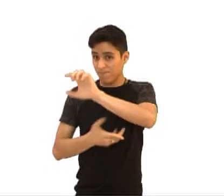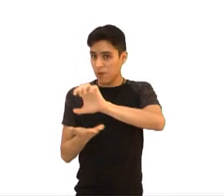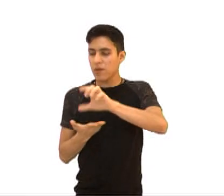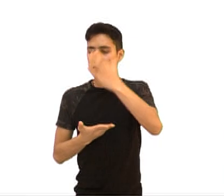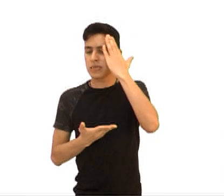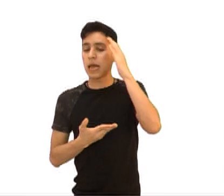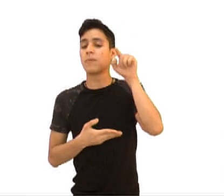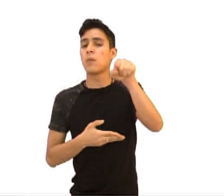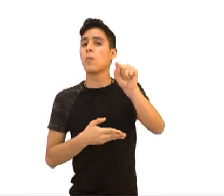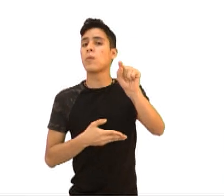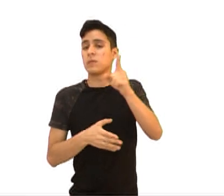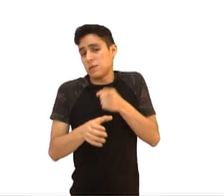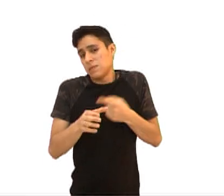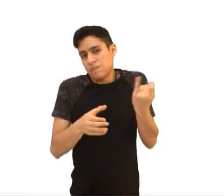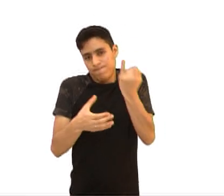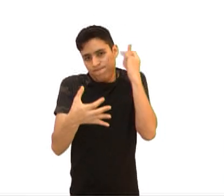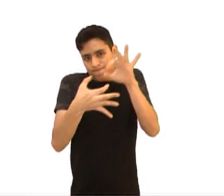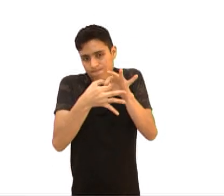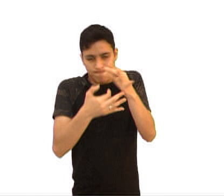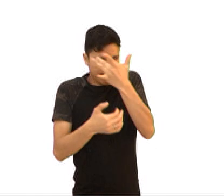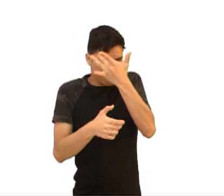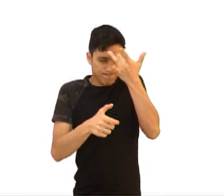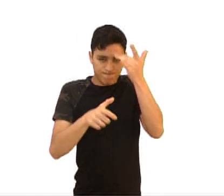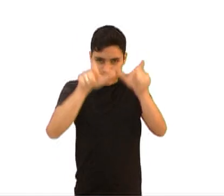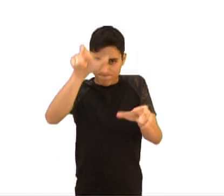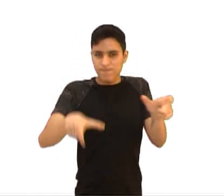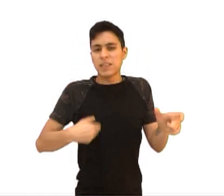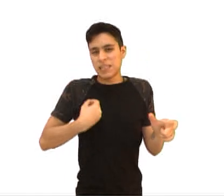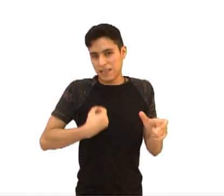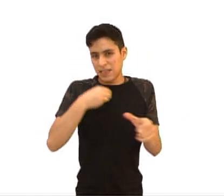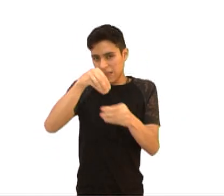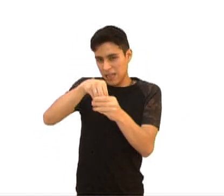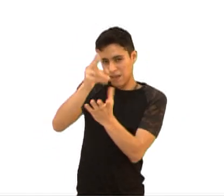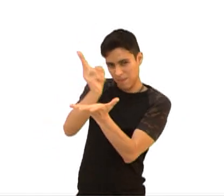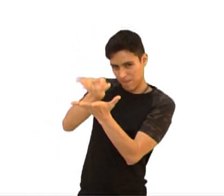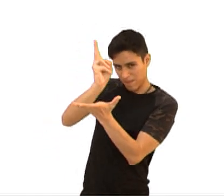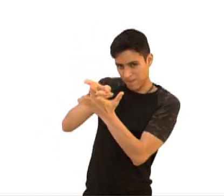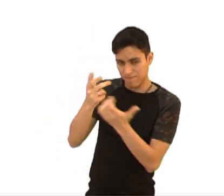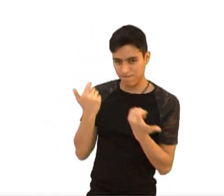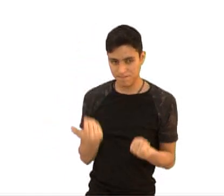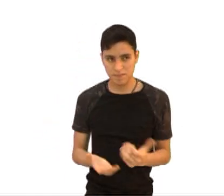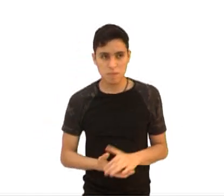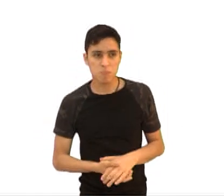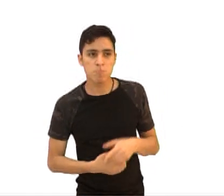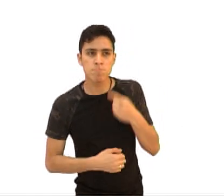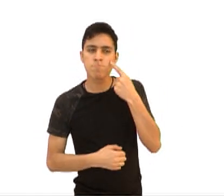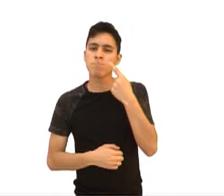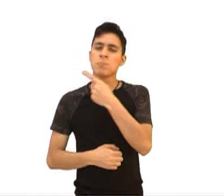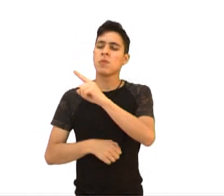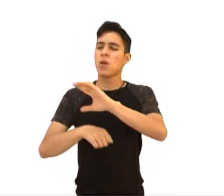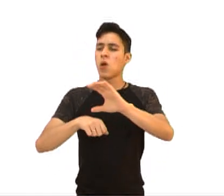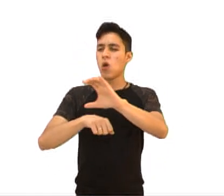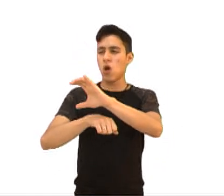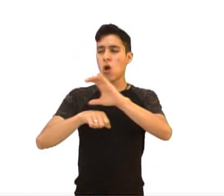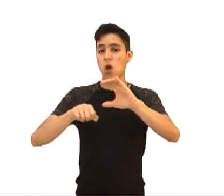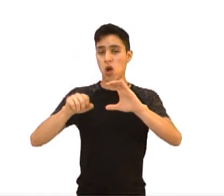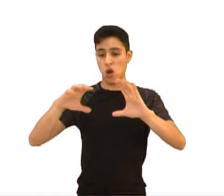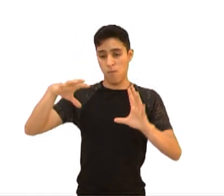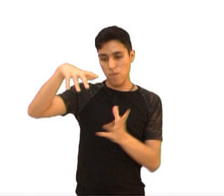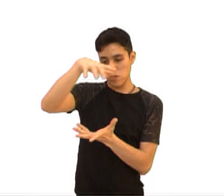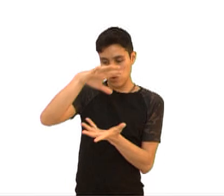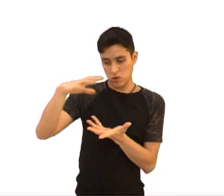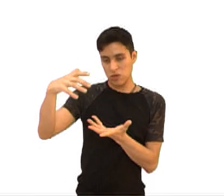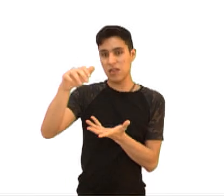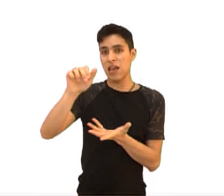Vamos já para o continente asiático. Aqui mais uma foto do continente asiático à noite, né? Nós temos o continente asiático, o maior do